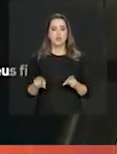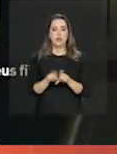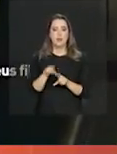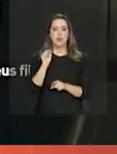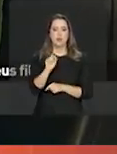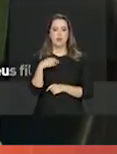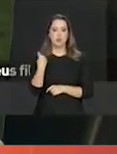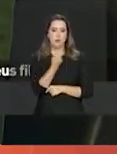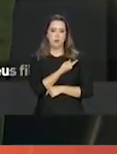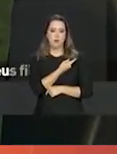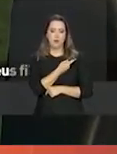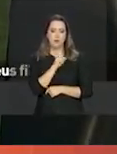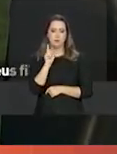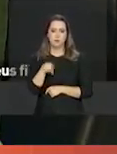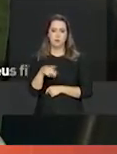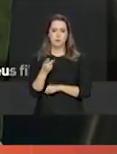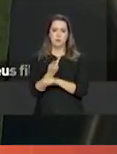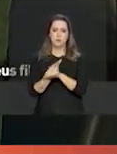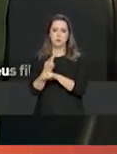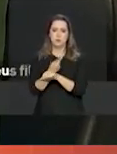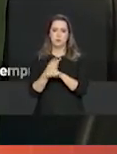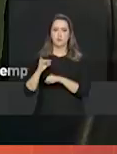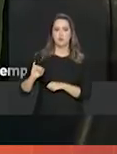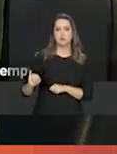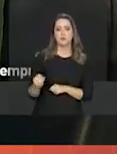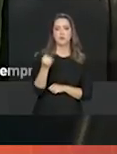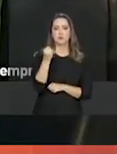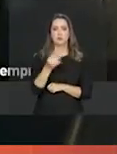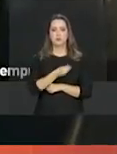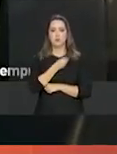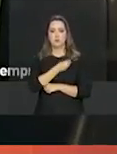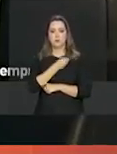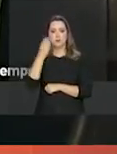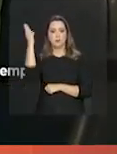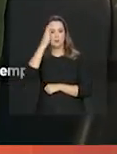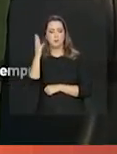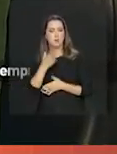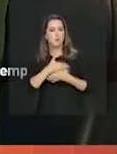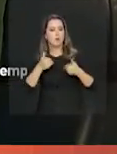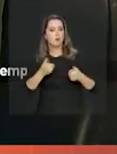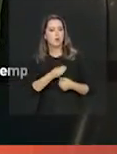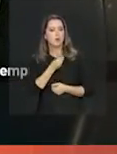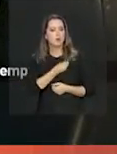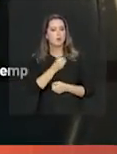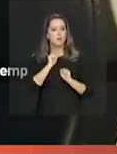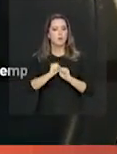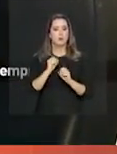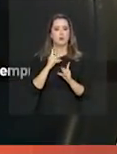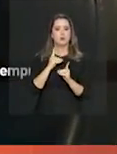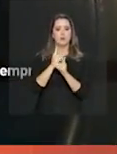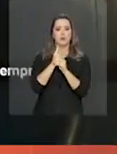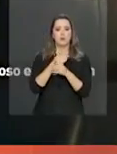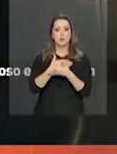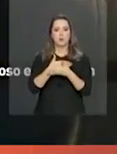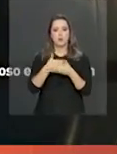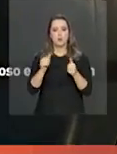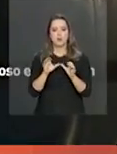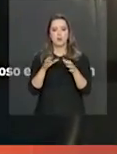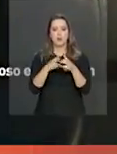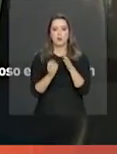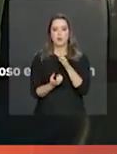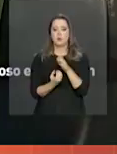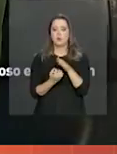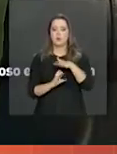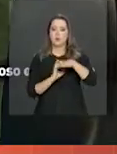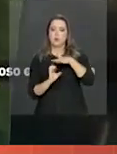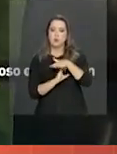Oportunidades para mi familia, para mis hijos, mejorar la calidad de vida, poder encontrar empleo, es lo primero,